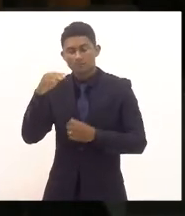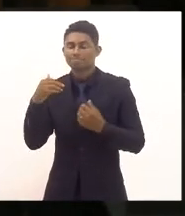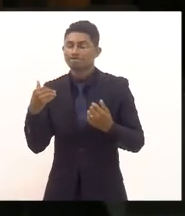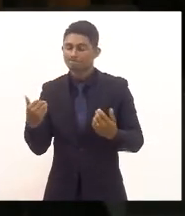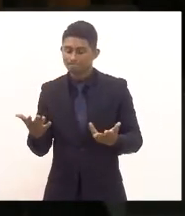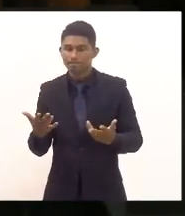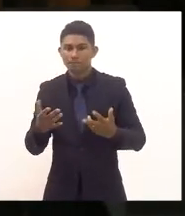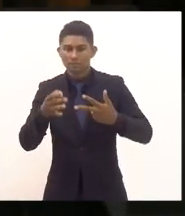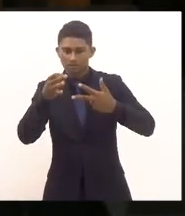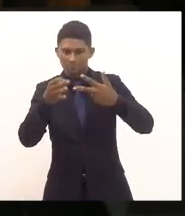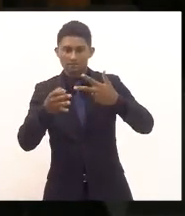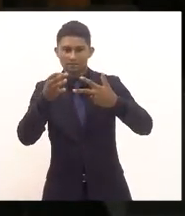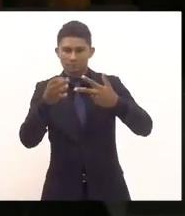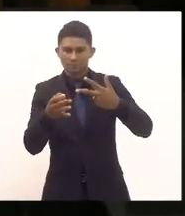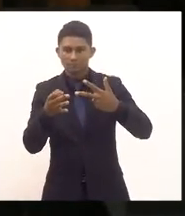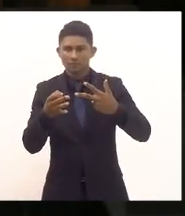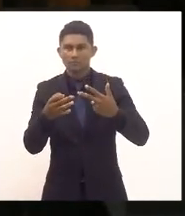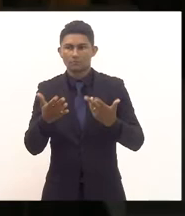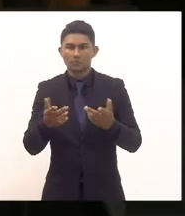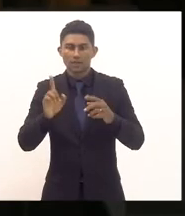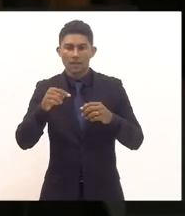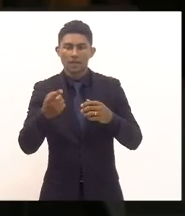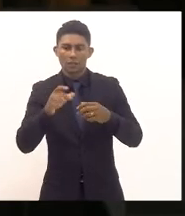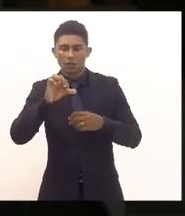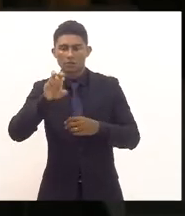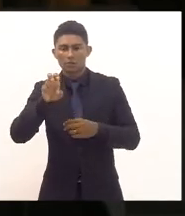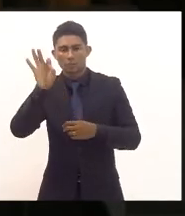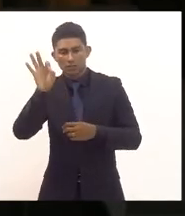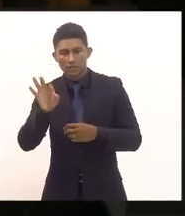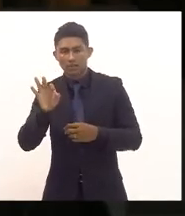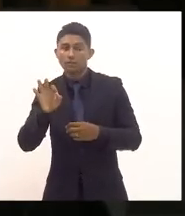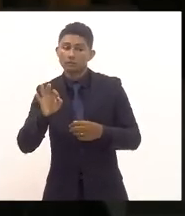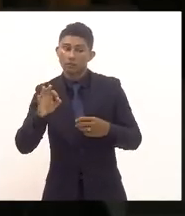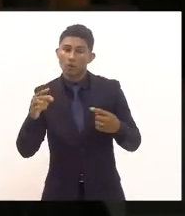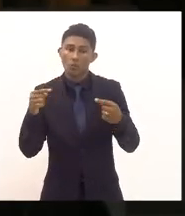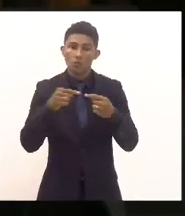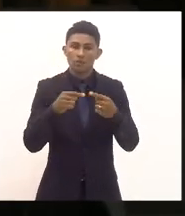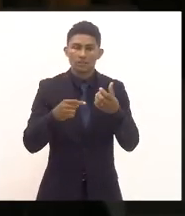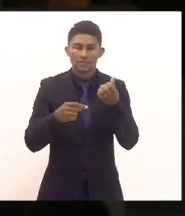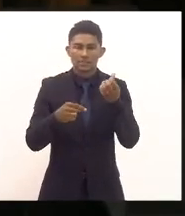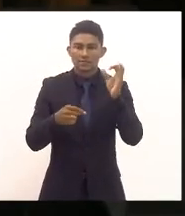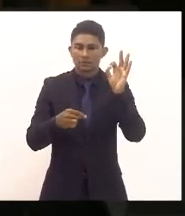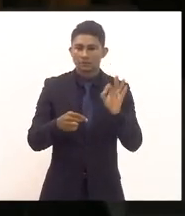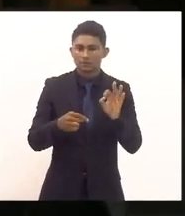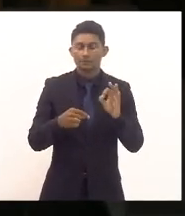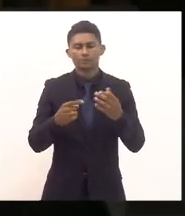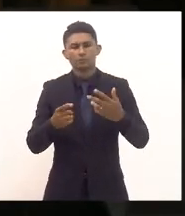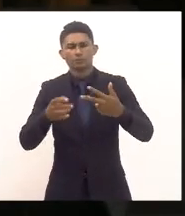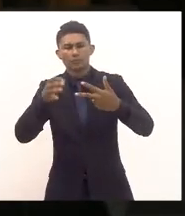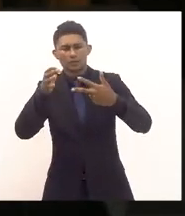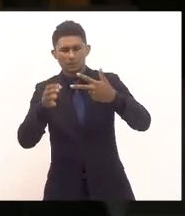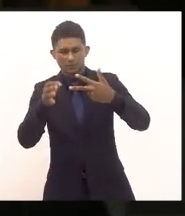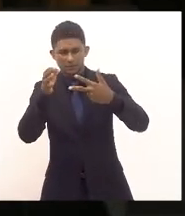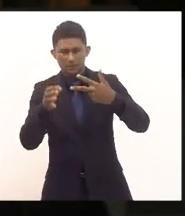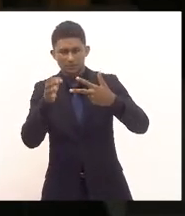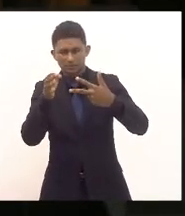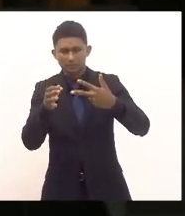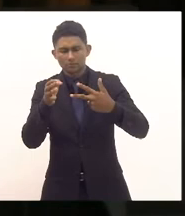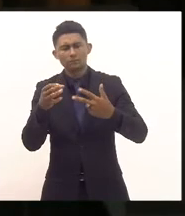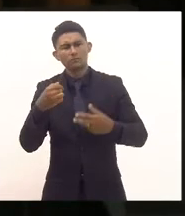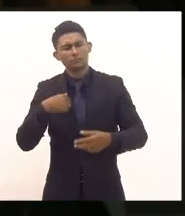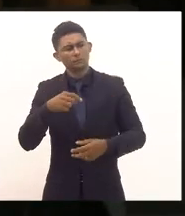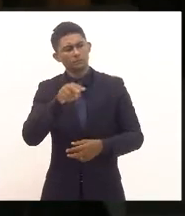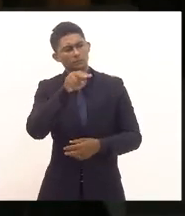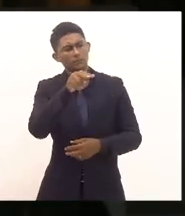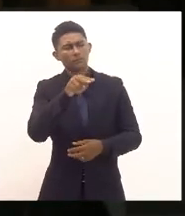porcento dos Seis por cento é isso vendo no judiciário eu me